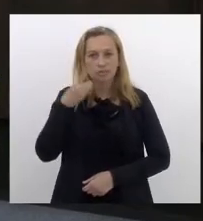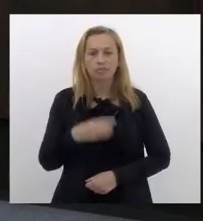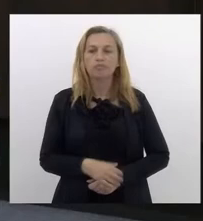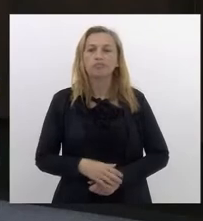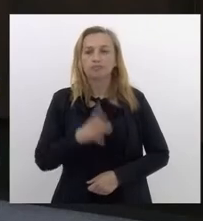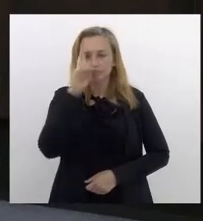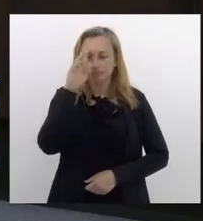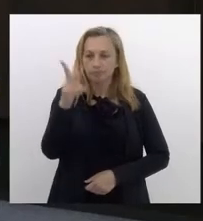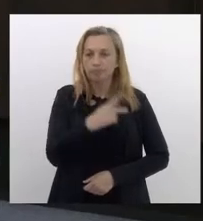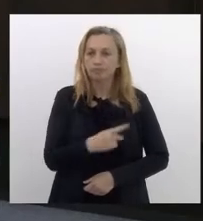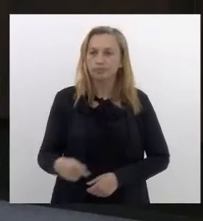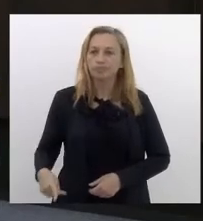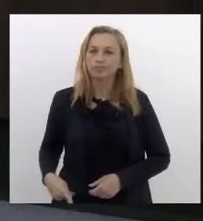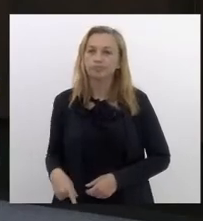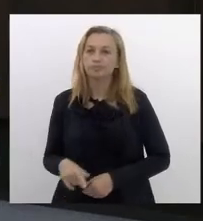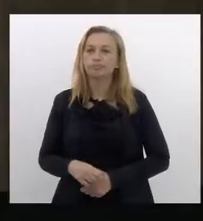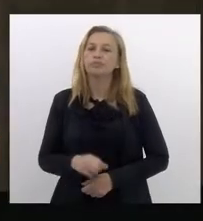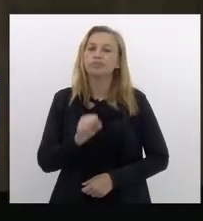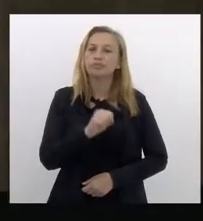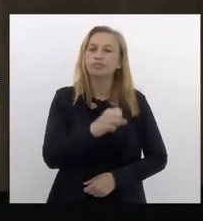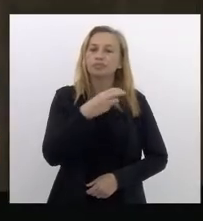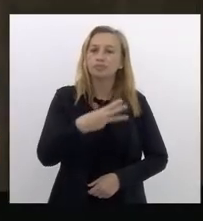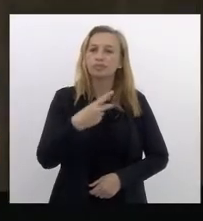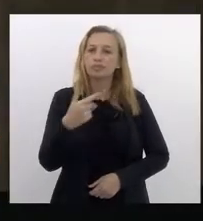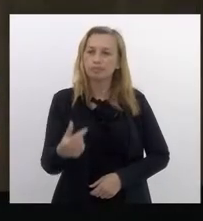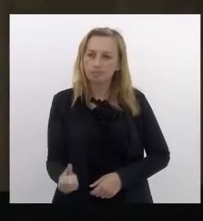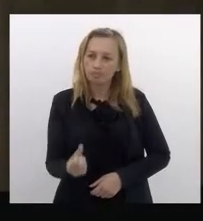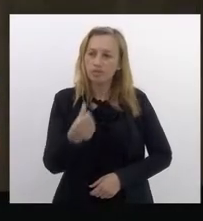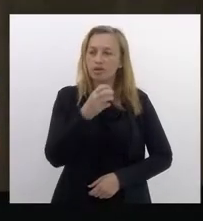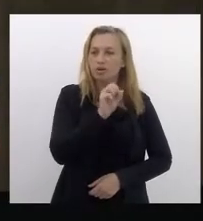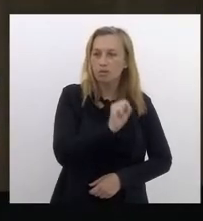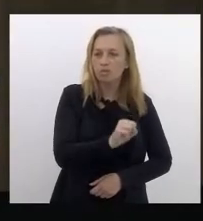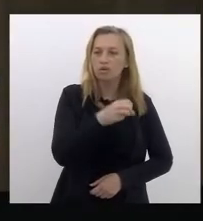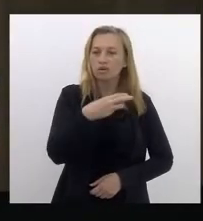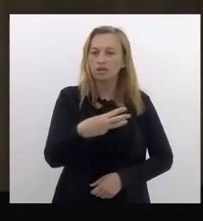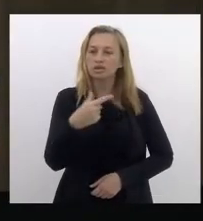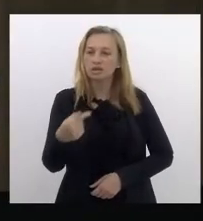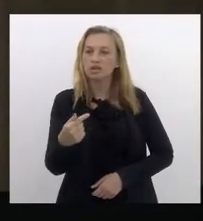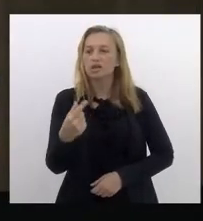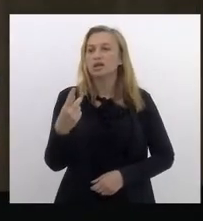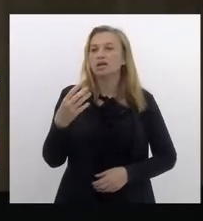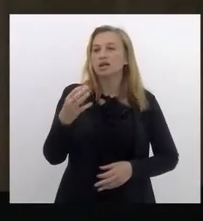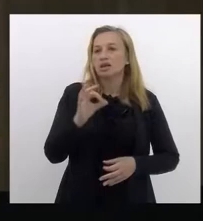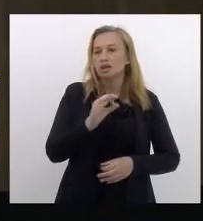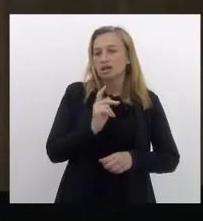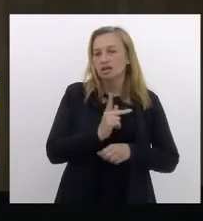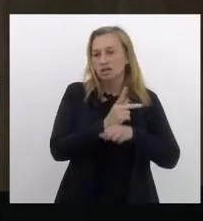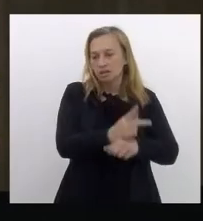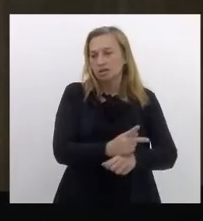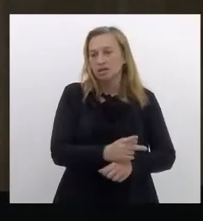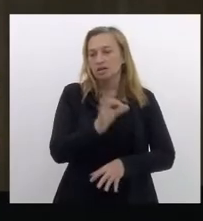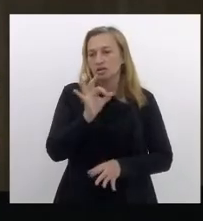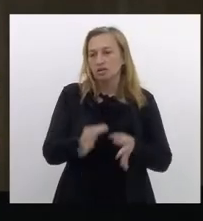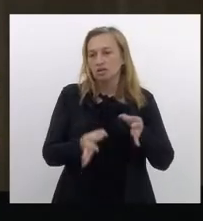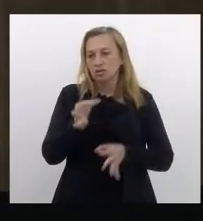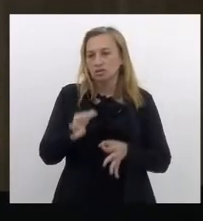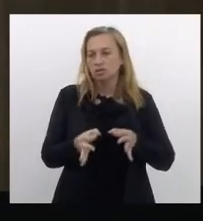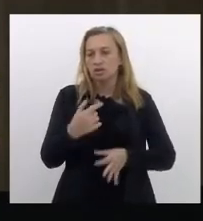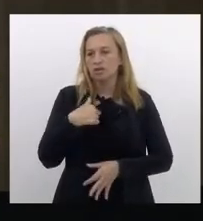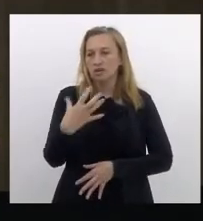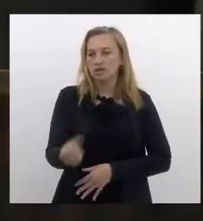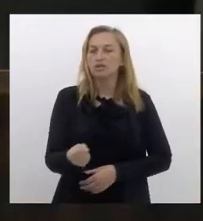Senhor presidente, 836 e 837, ambas as medalhas são justas, meu parecer no mérito é favorável.